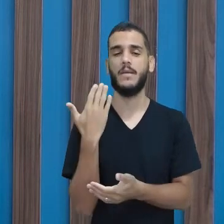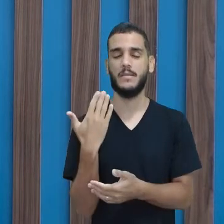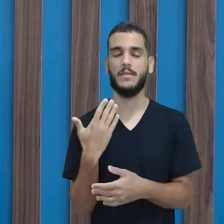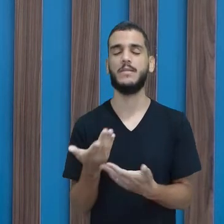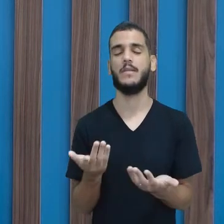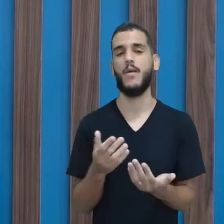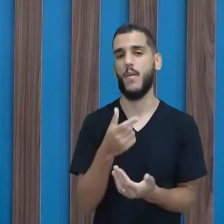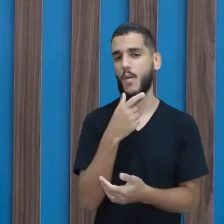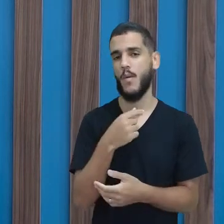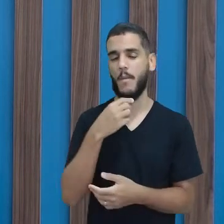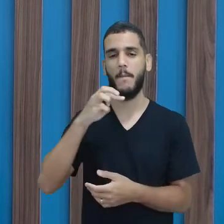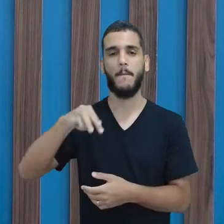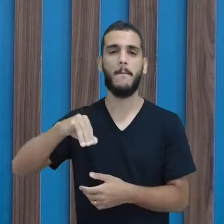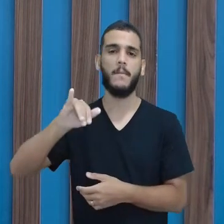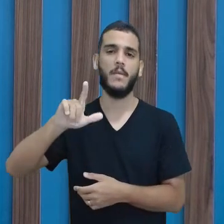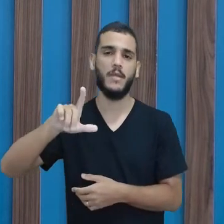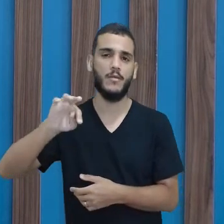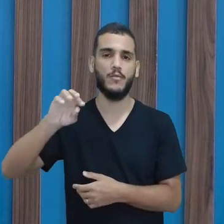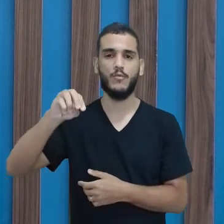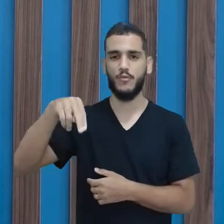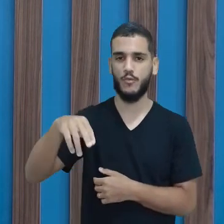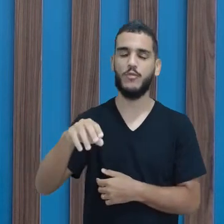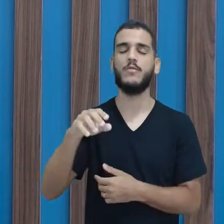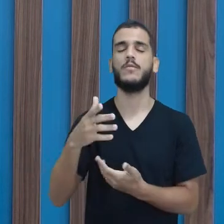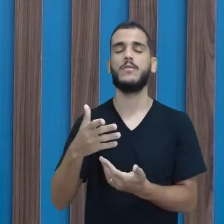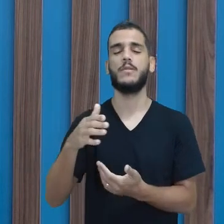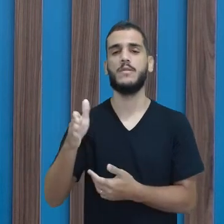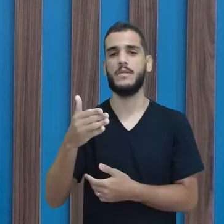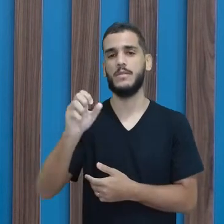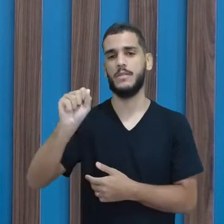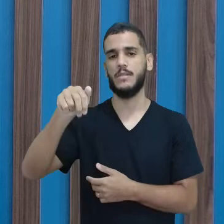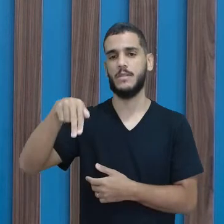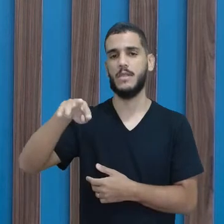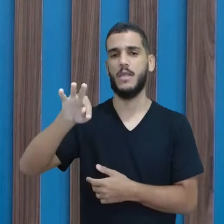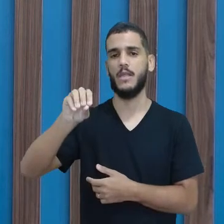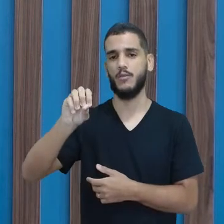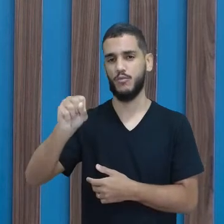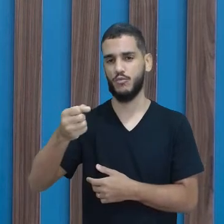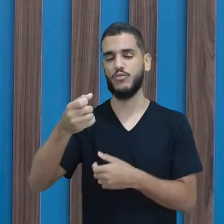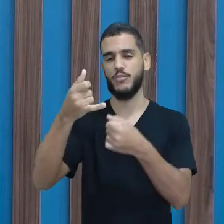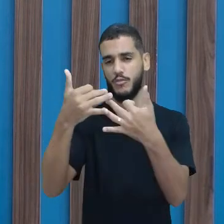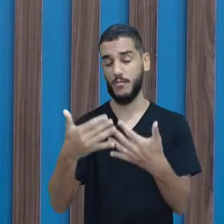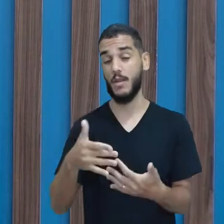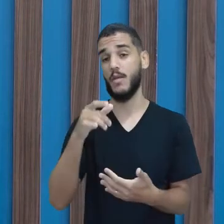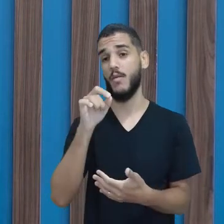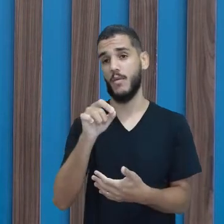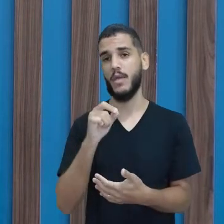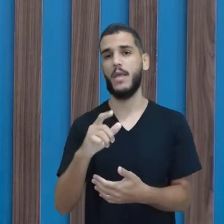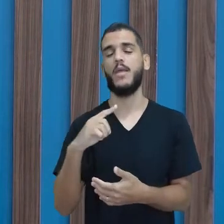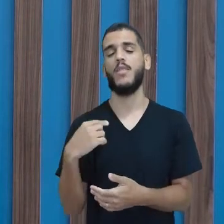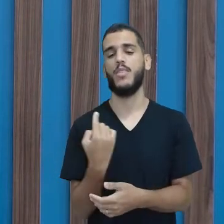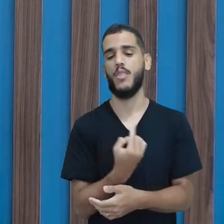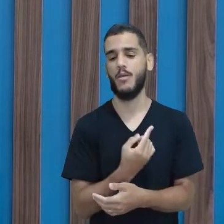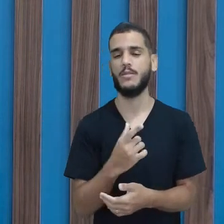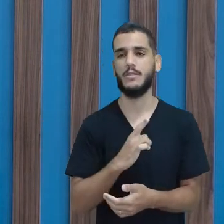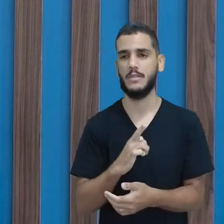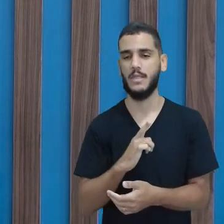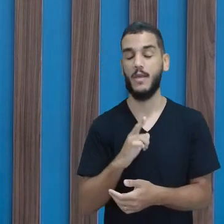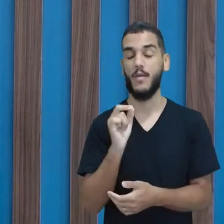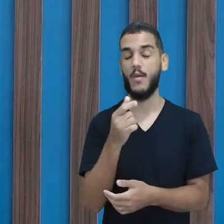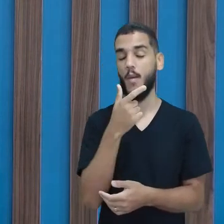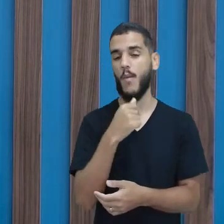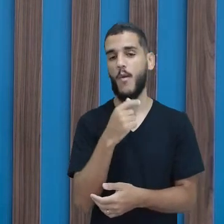sobre o meio técnico, científico, informacional, né? Que a gente passou pelo meio natural, em que o homem fazia